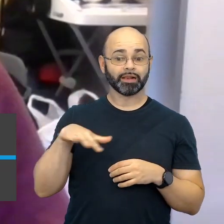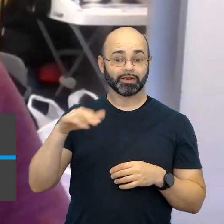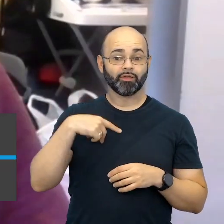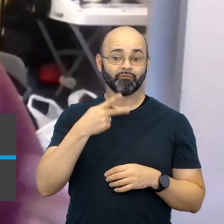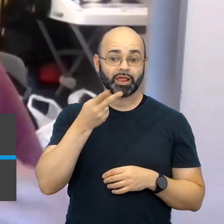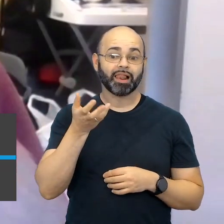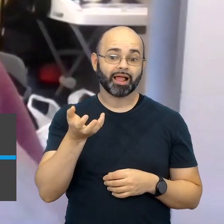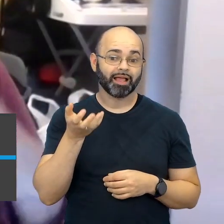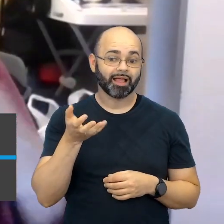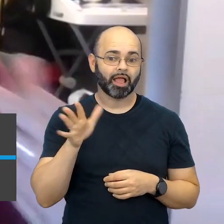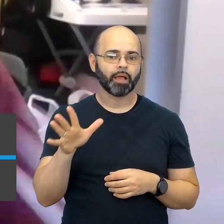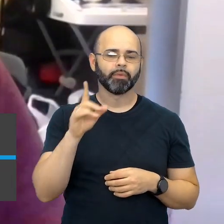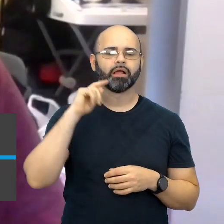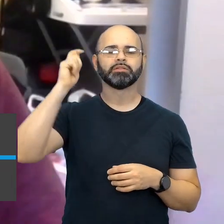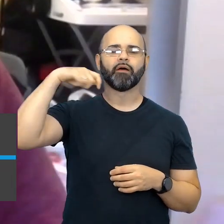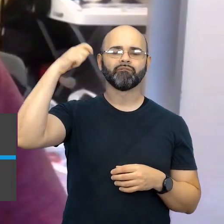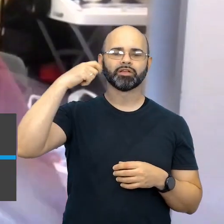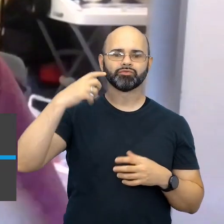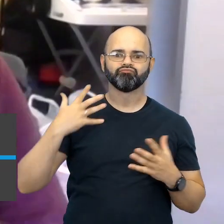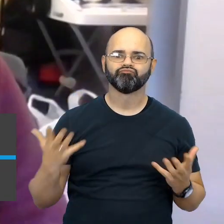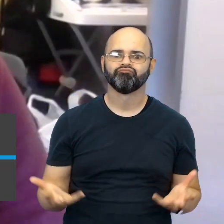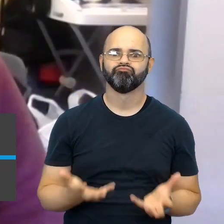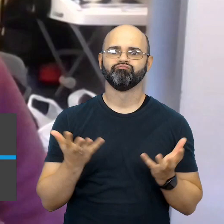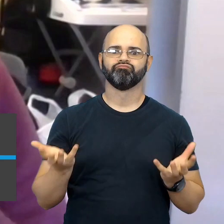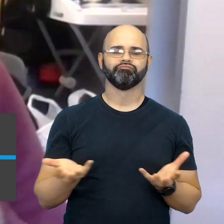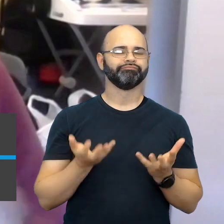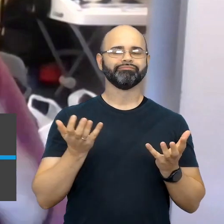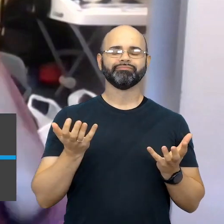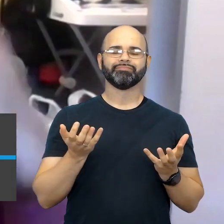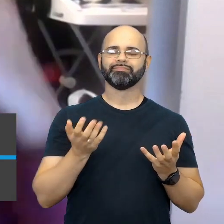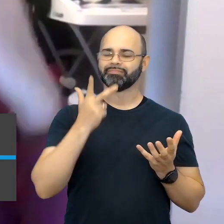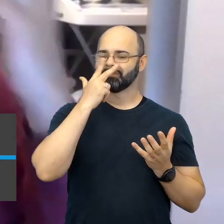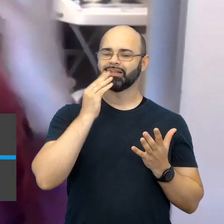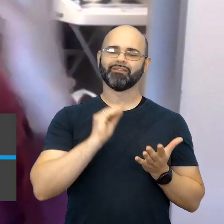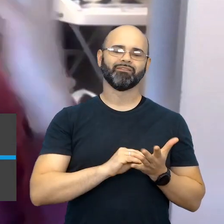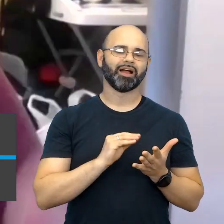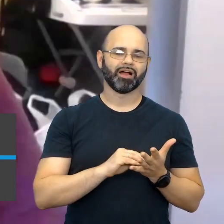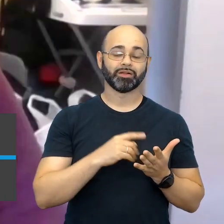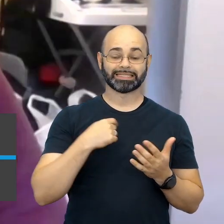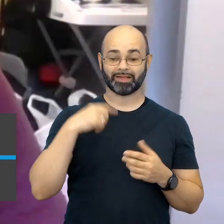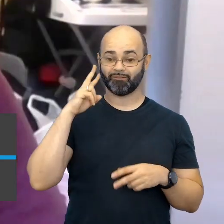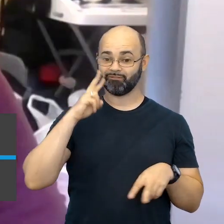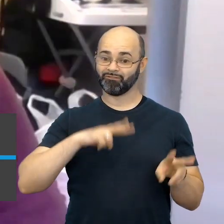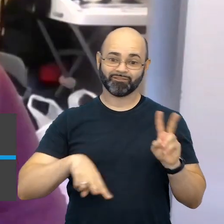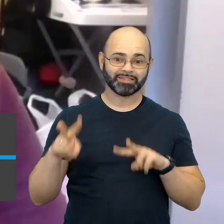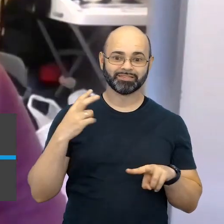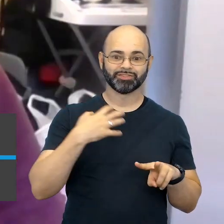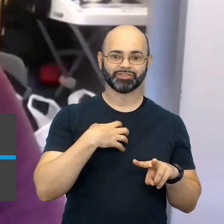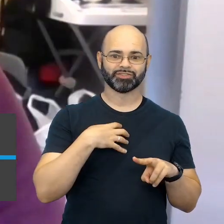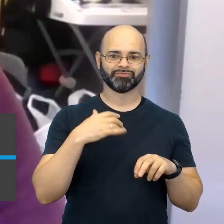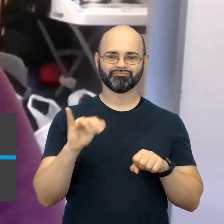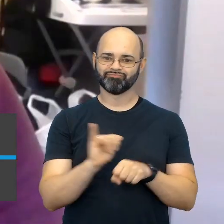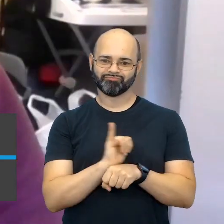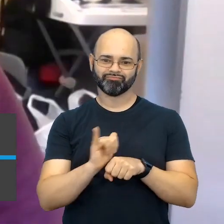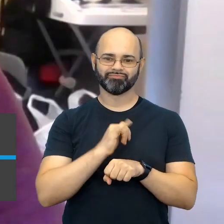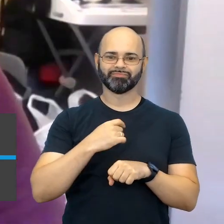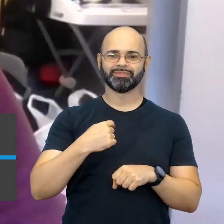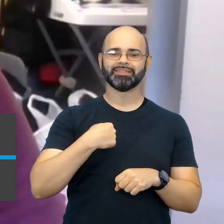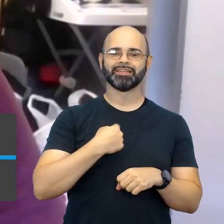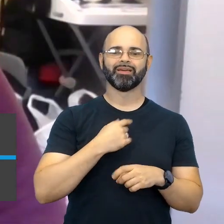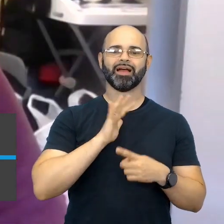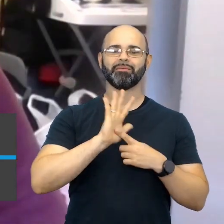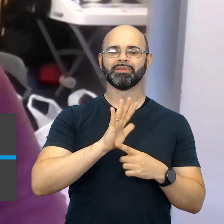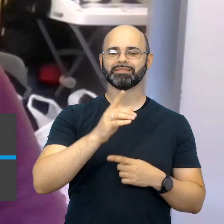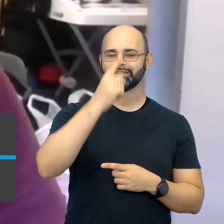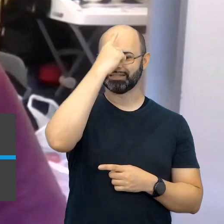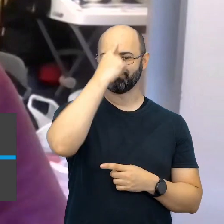não fazendo o vídeo tão engajador quanto você gostaria. Você, às vezes, tem uma visão também de formato, o seu perfil de se apresentar num vídeo